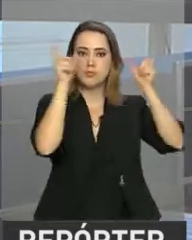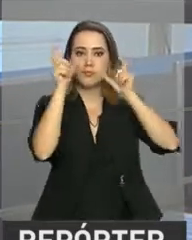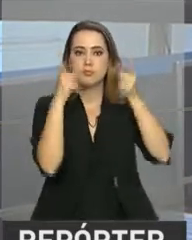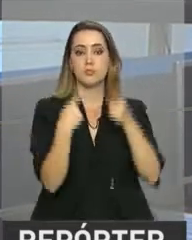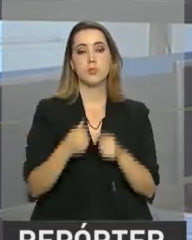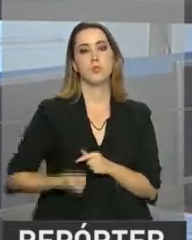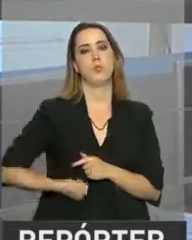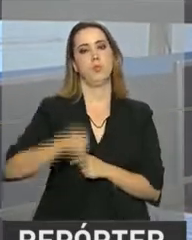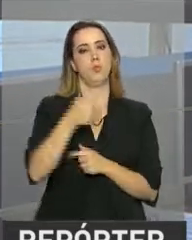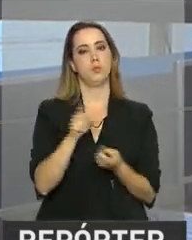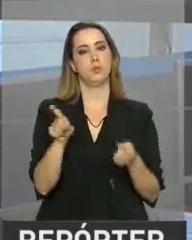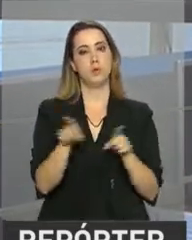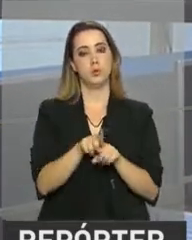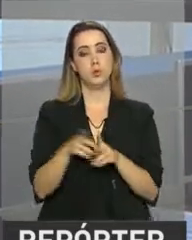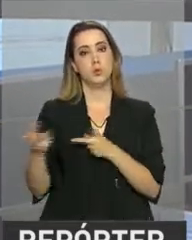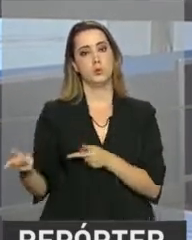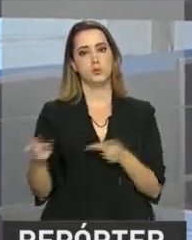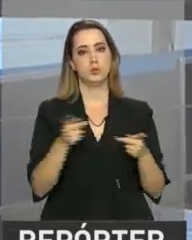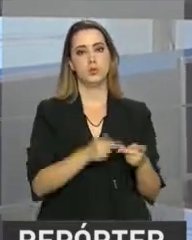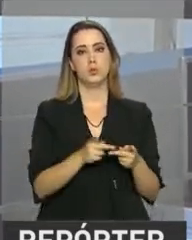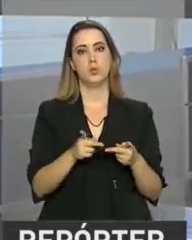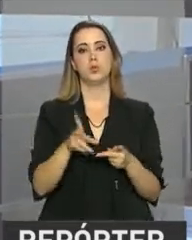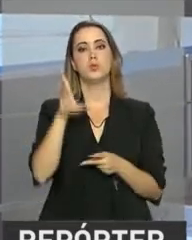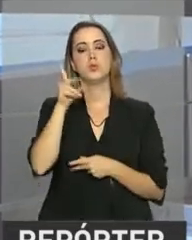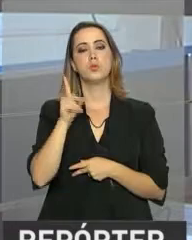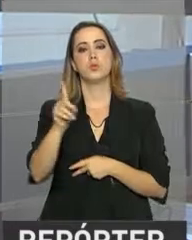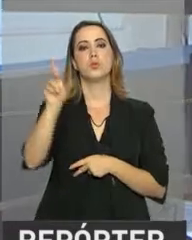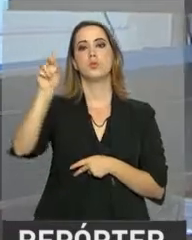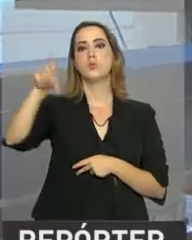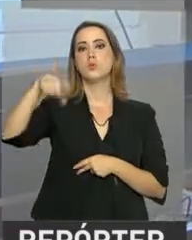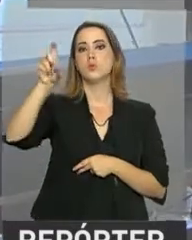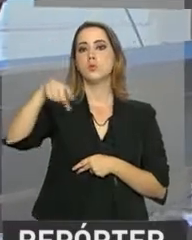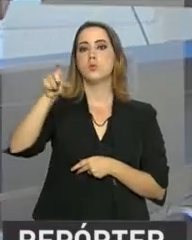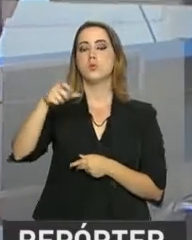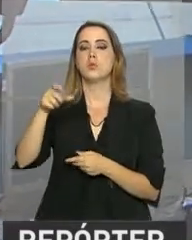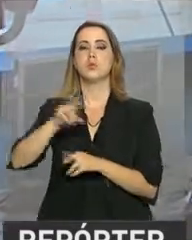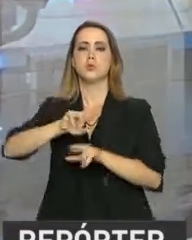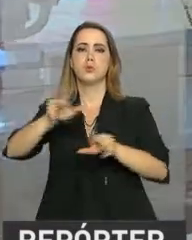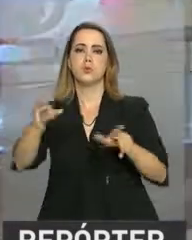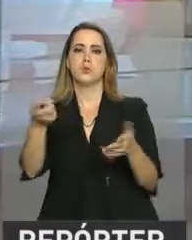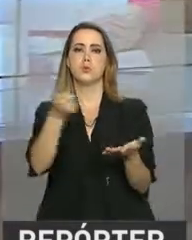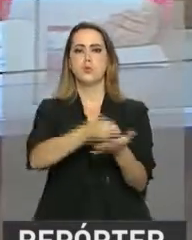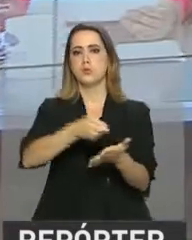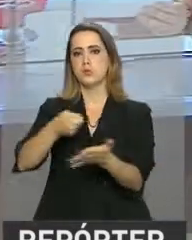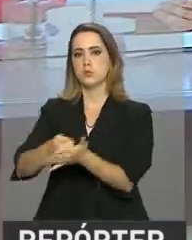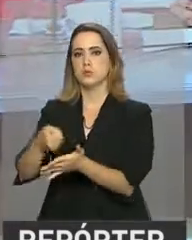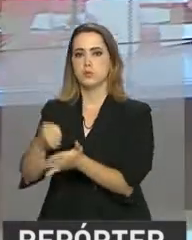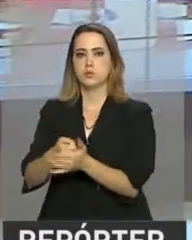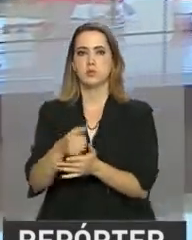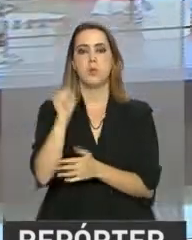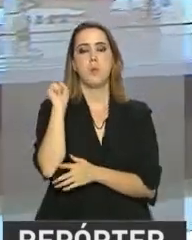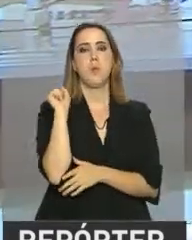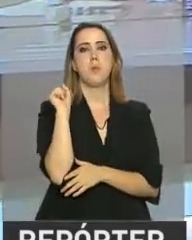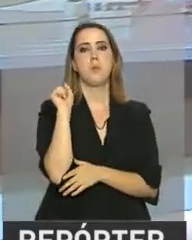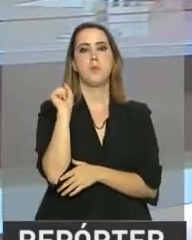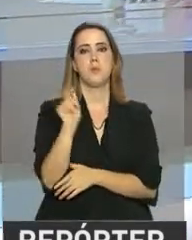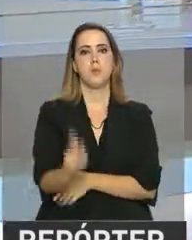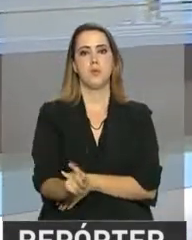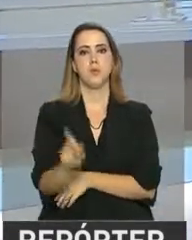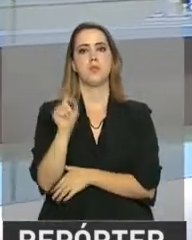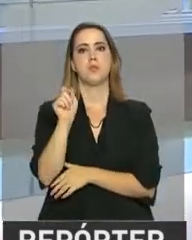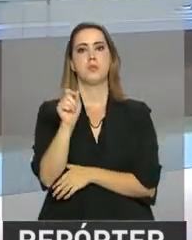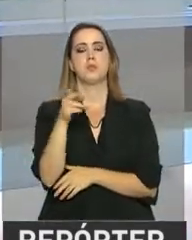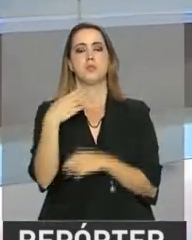novos quadros hoje tem um convidado no estúdio é o diretor de cartões e meios de pagamentos e seguridade da caixa econômica federal